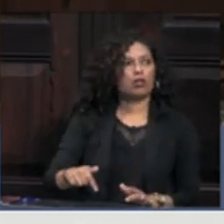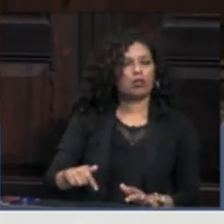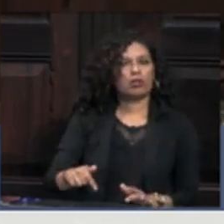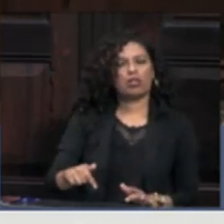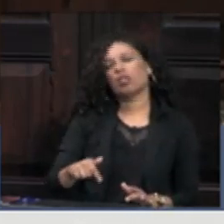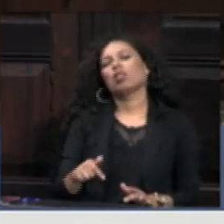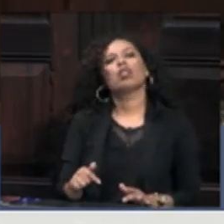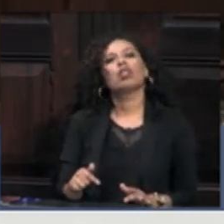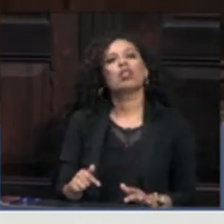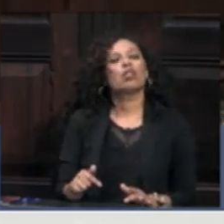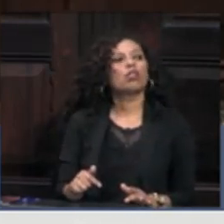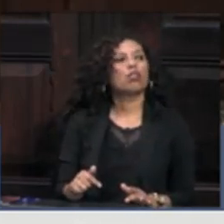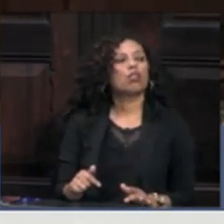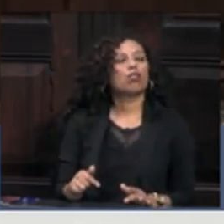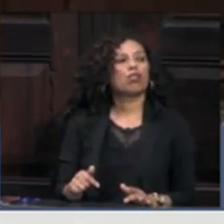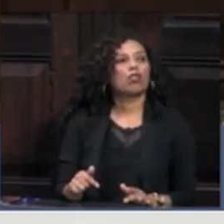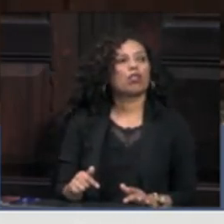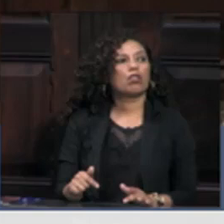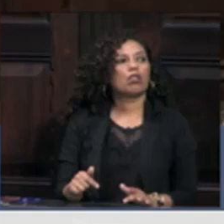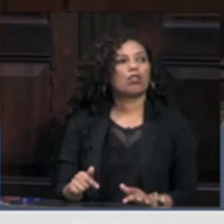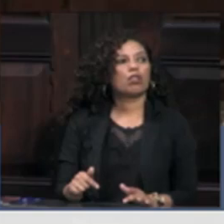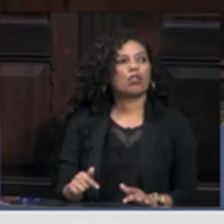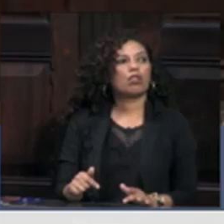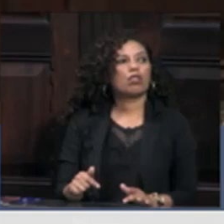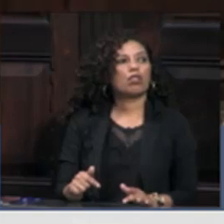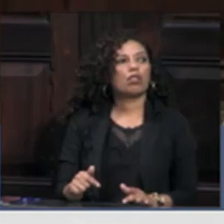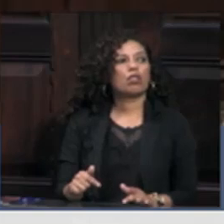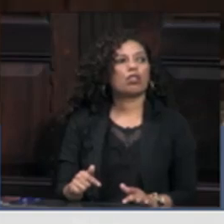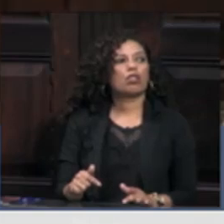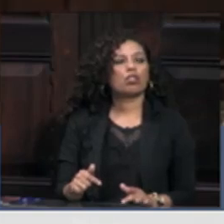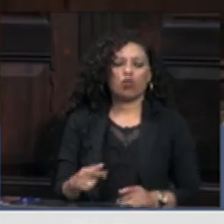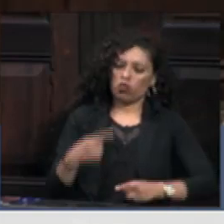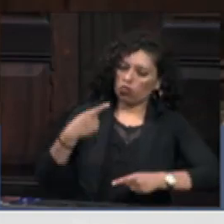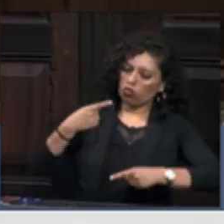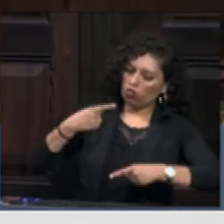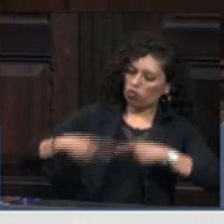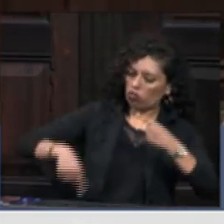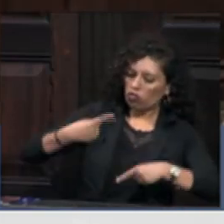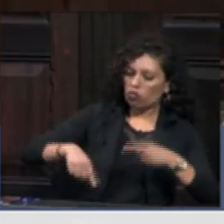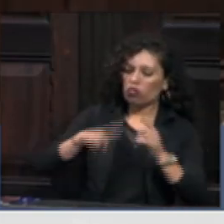discussão. O veto que está sendo discutido agora